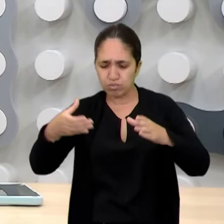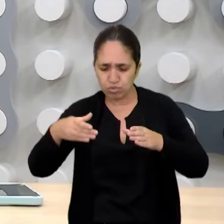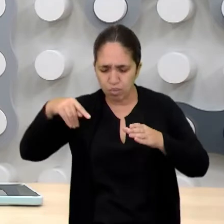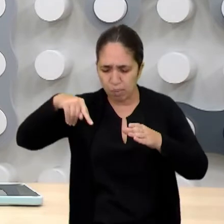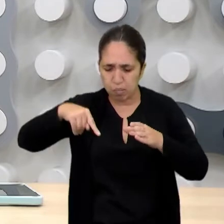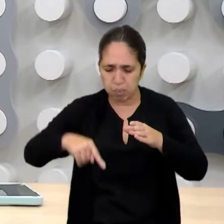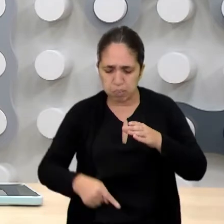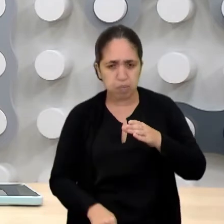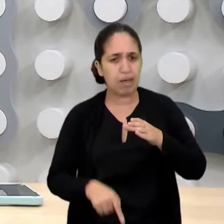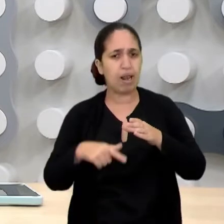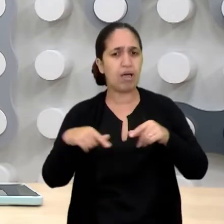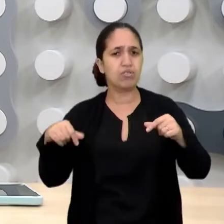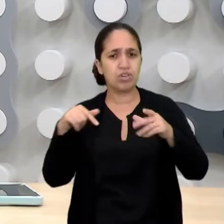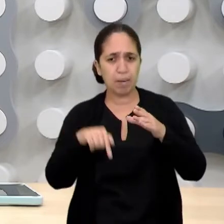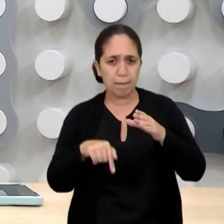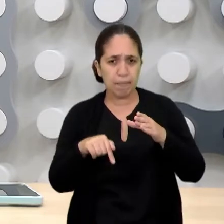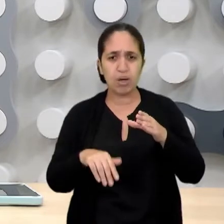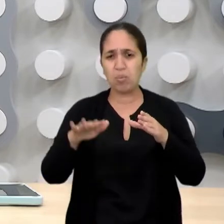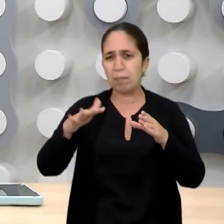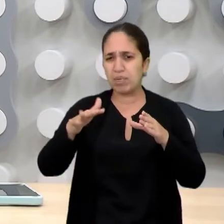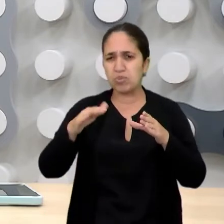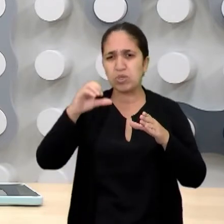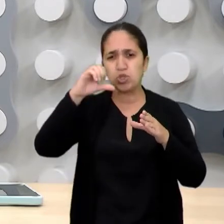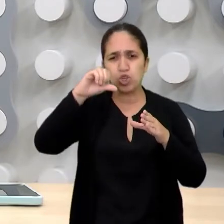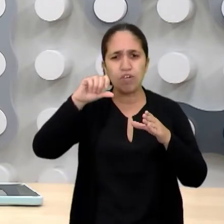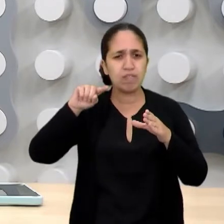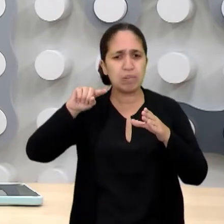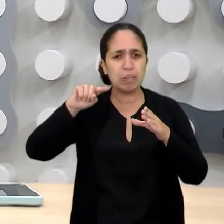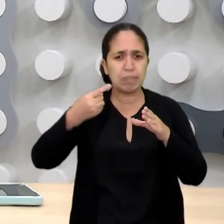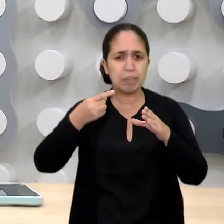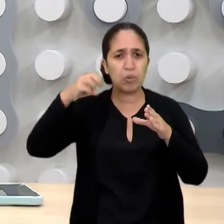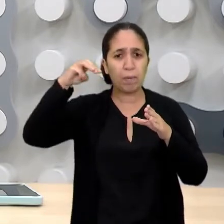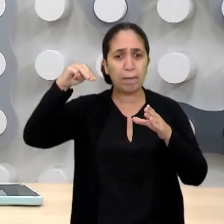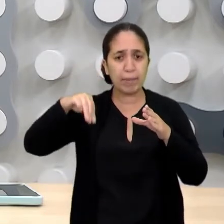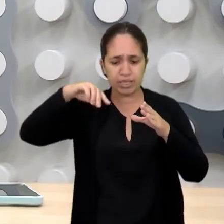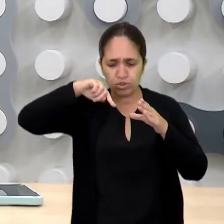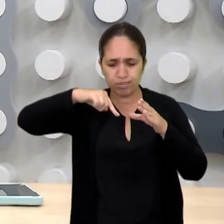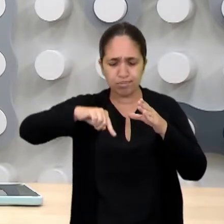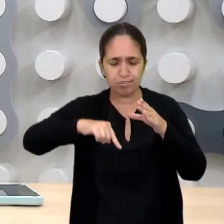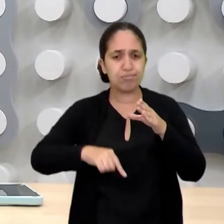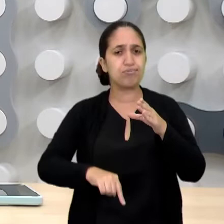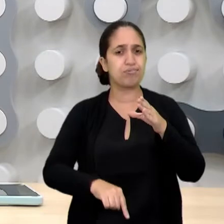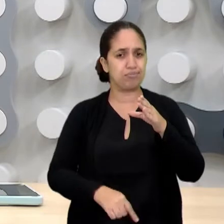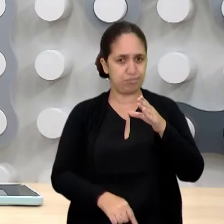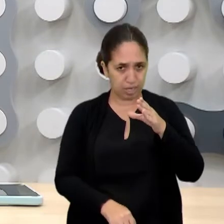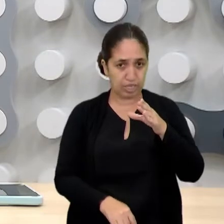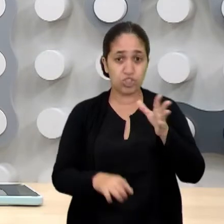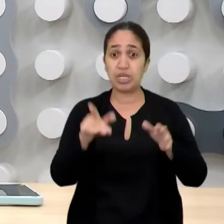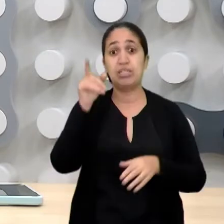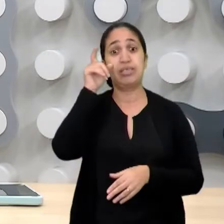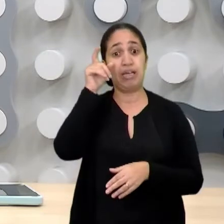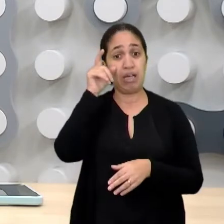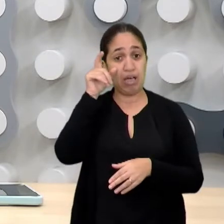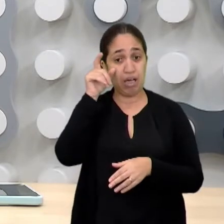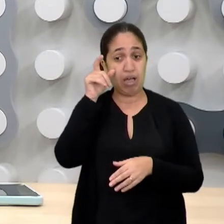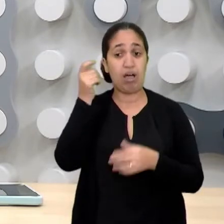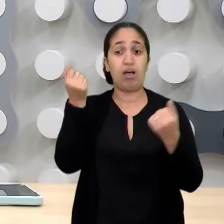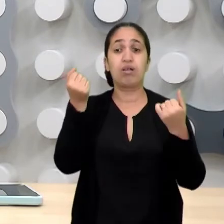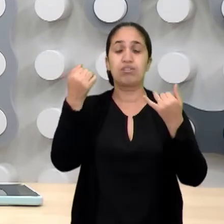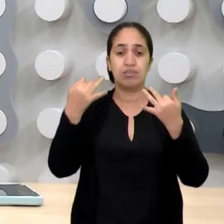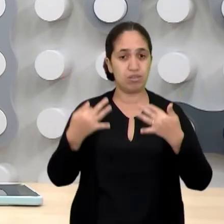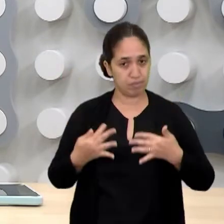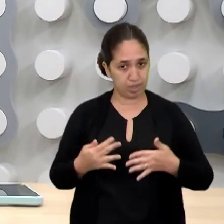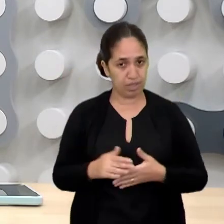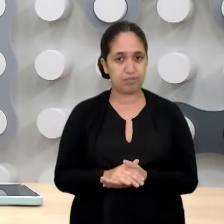profunda aí do Japão, que tem mais ou menos aí 9 mil metros de profundidade, tá certo? Então é interessante retratar isso para vocês.